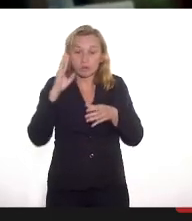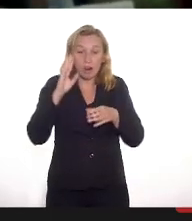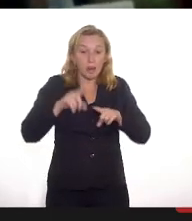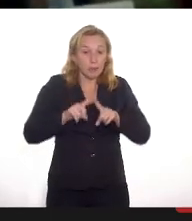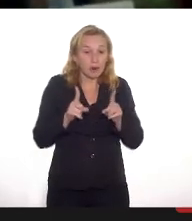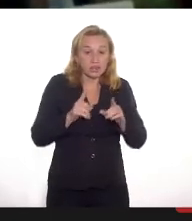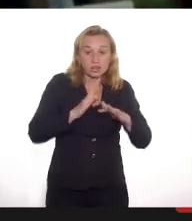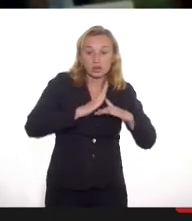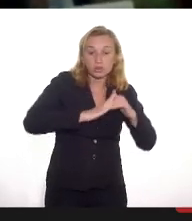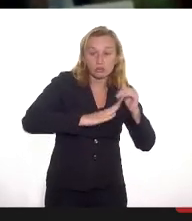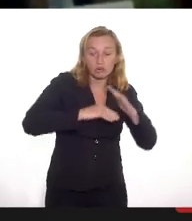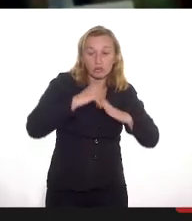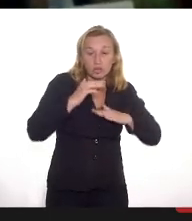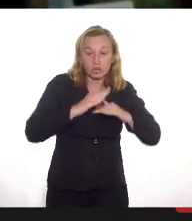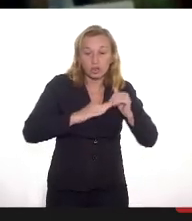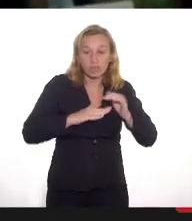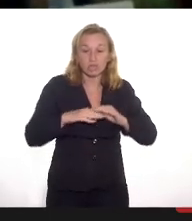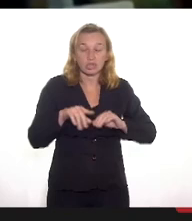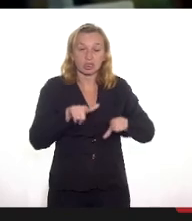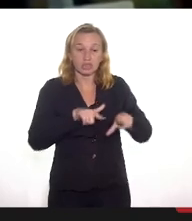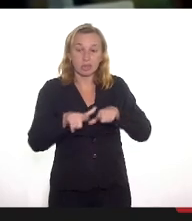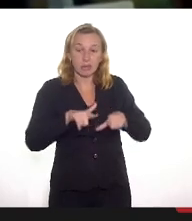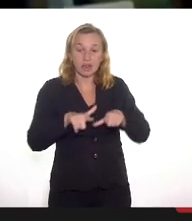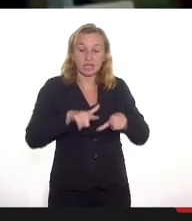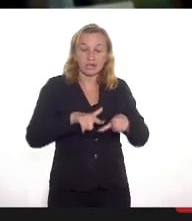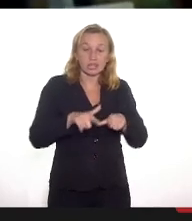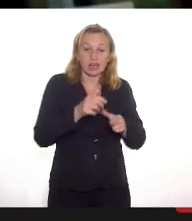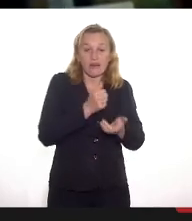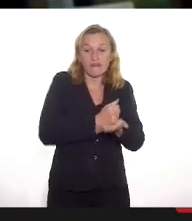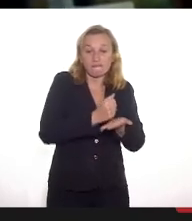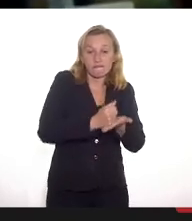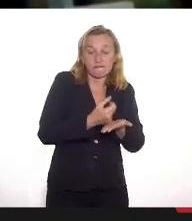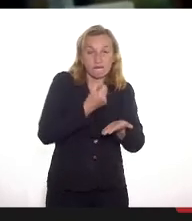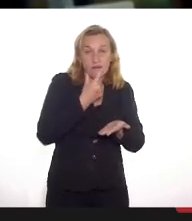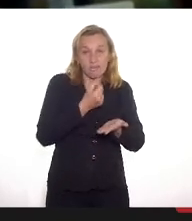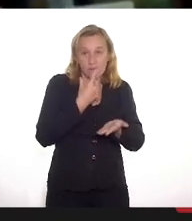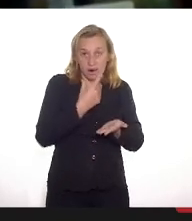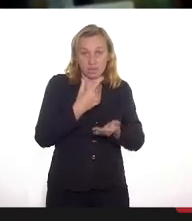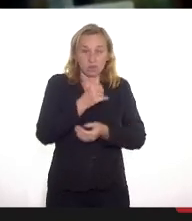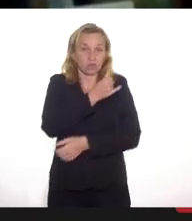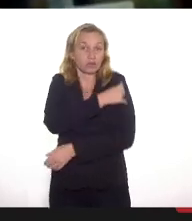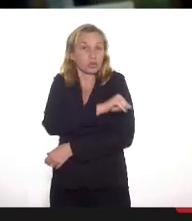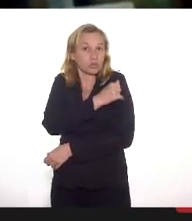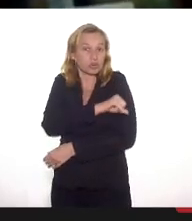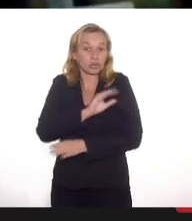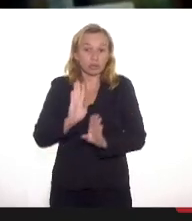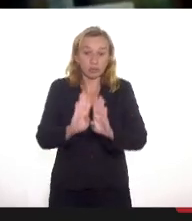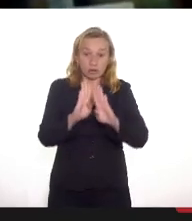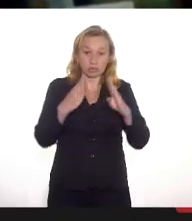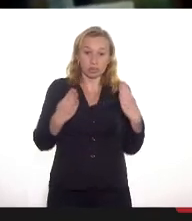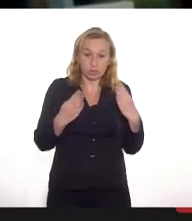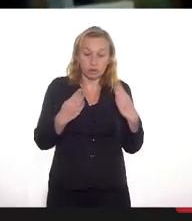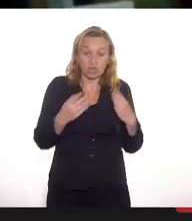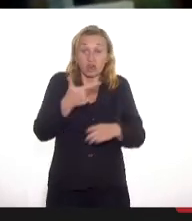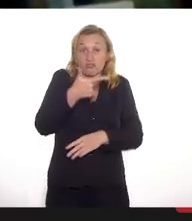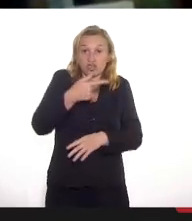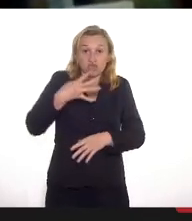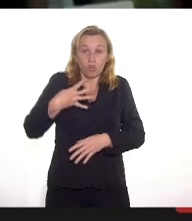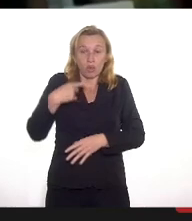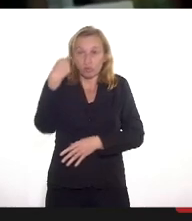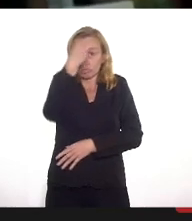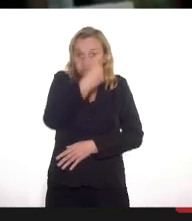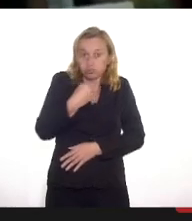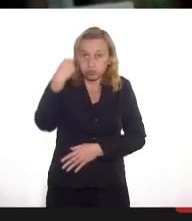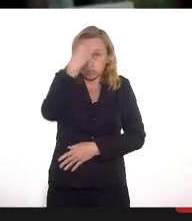ciúmes profissionais que trabalham nas farmácias do Estado do Rio de Janeiro afinal de contas nas farmácias estão abertas praticamente 24 horas